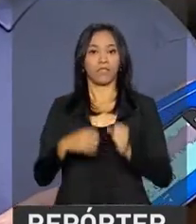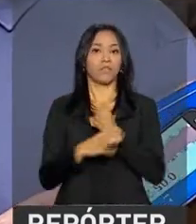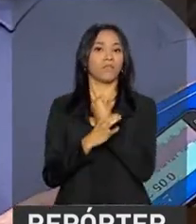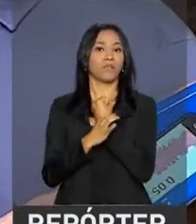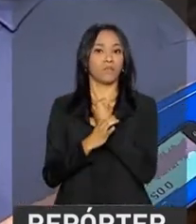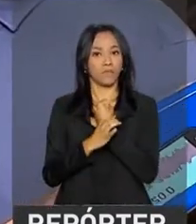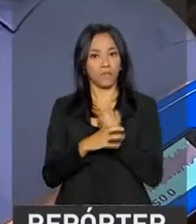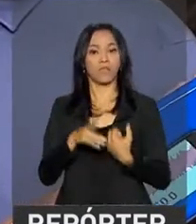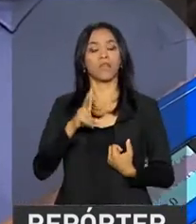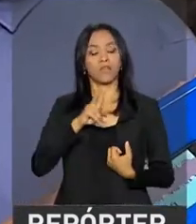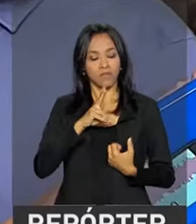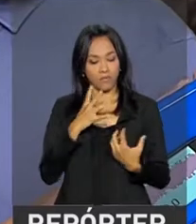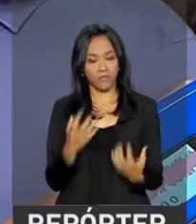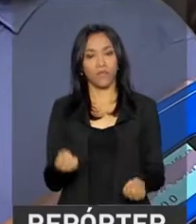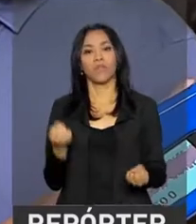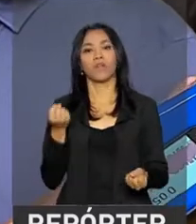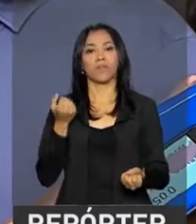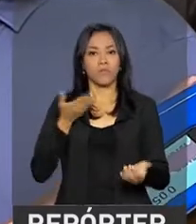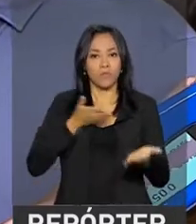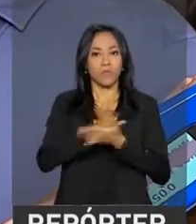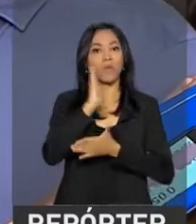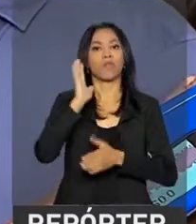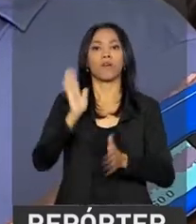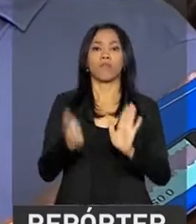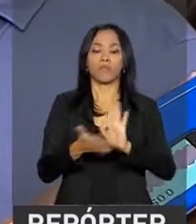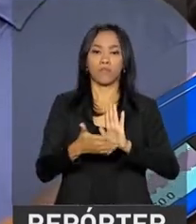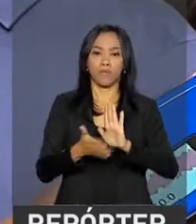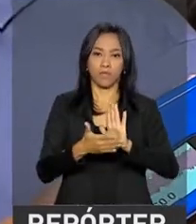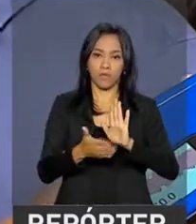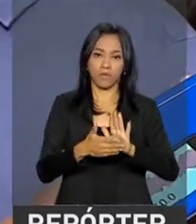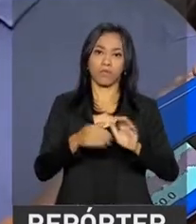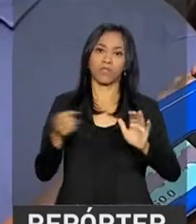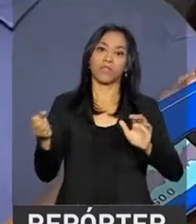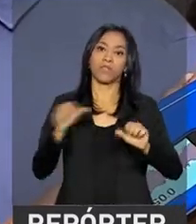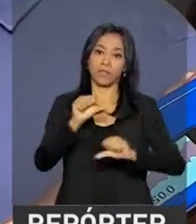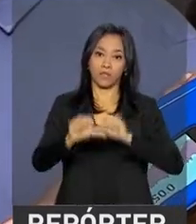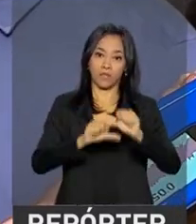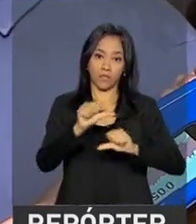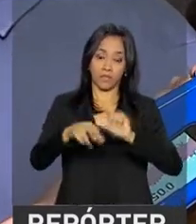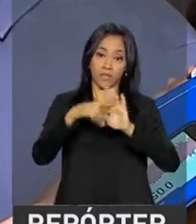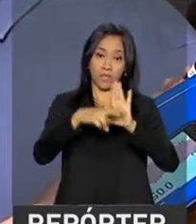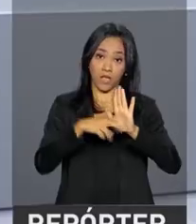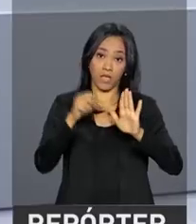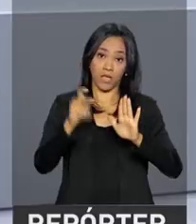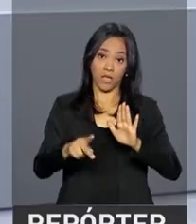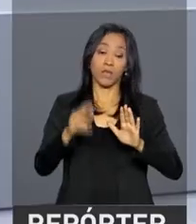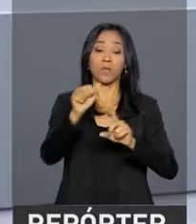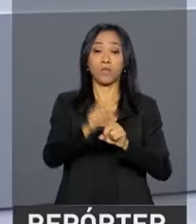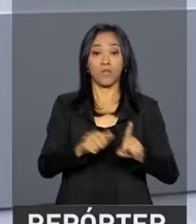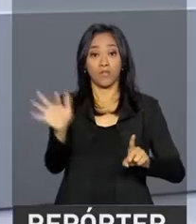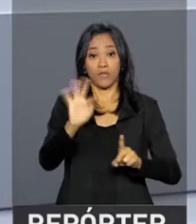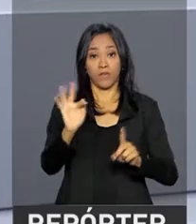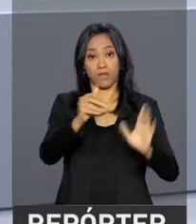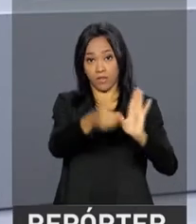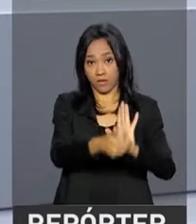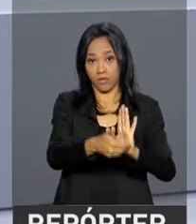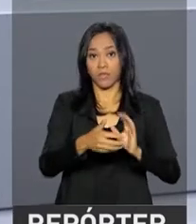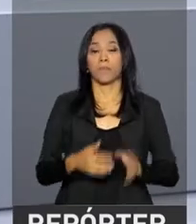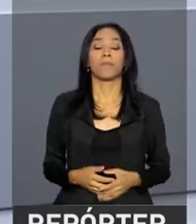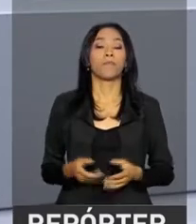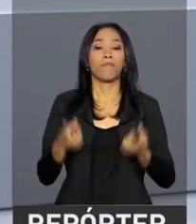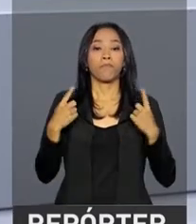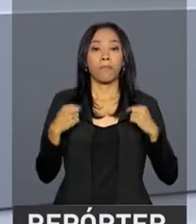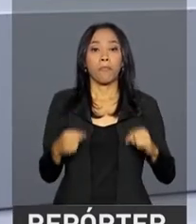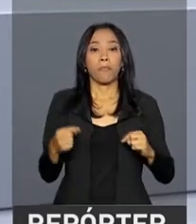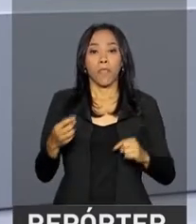certo de que nós aprovaremos essa reforma no mês de fevereiro na Câmara dos Deputados. E o ministro da